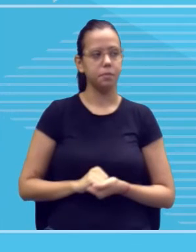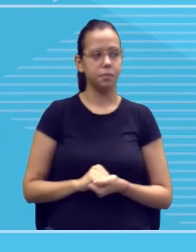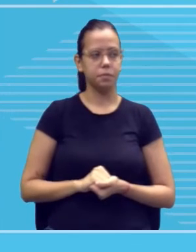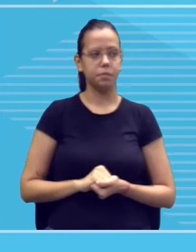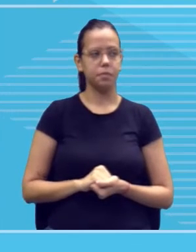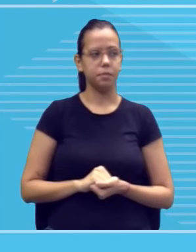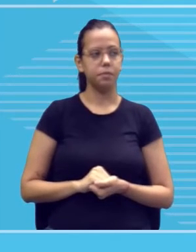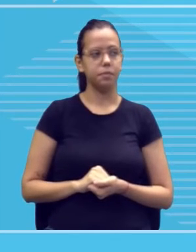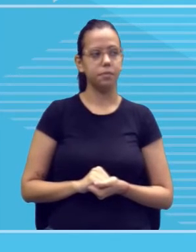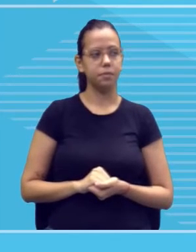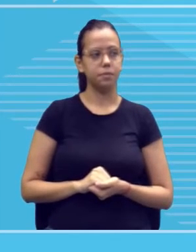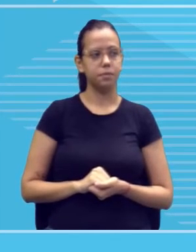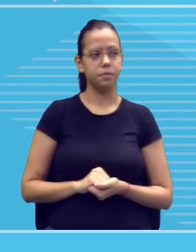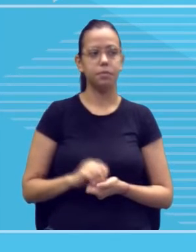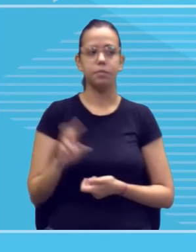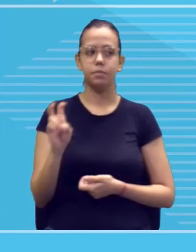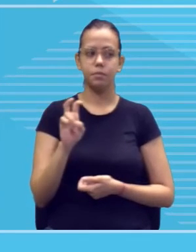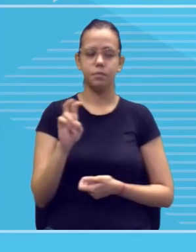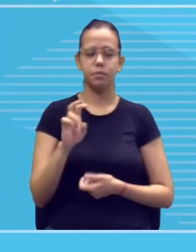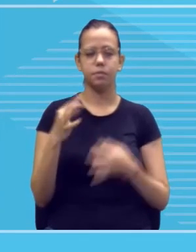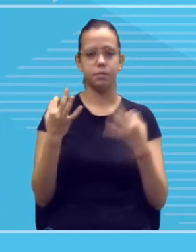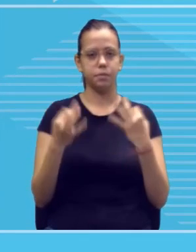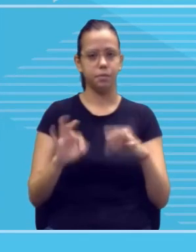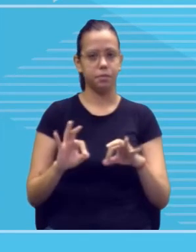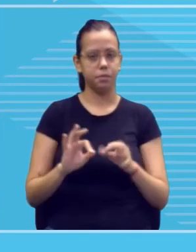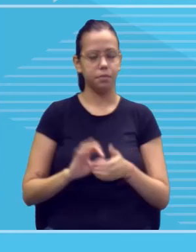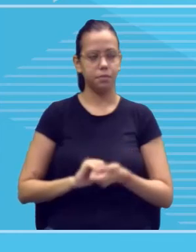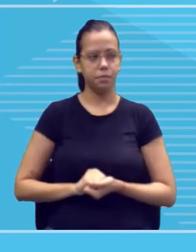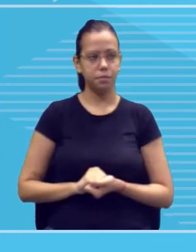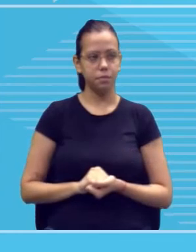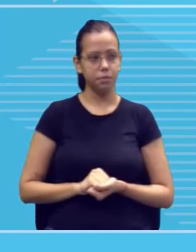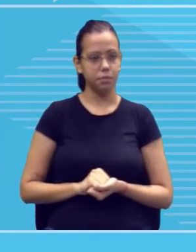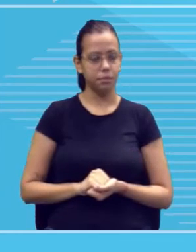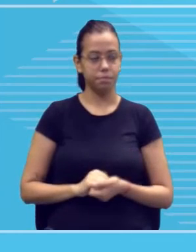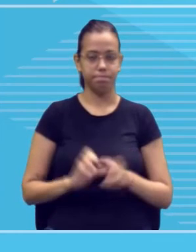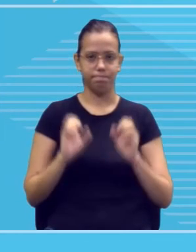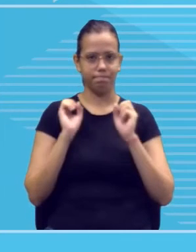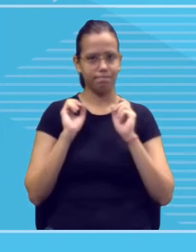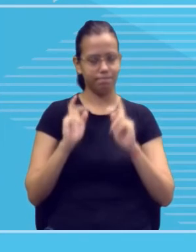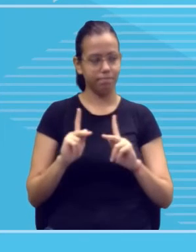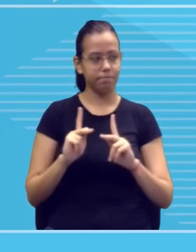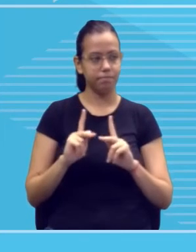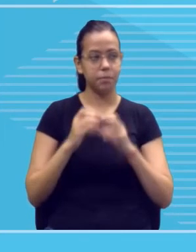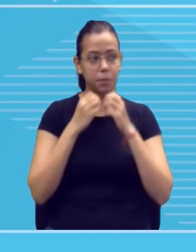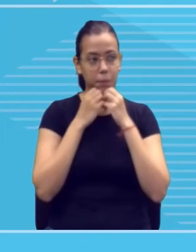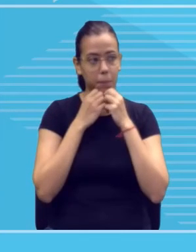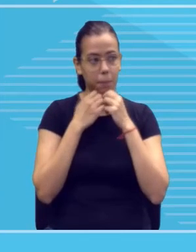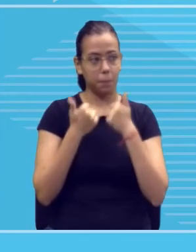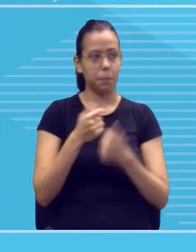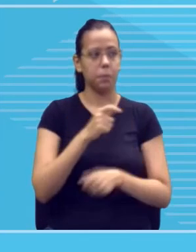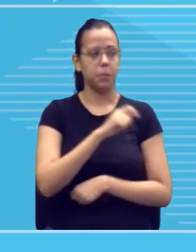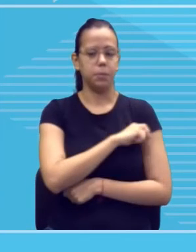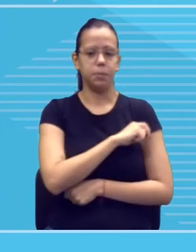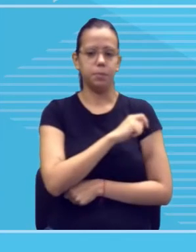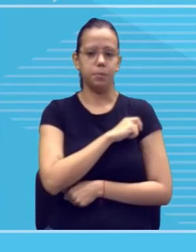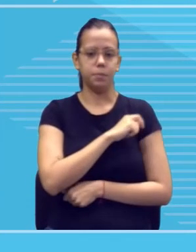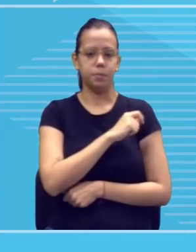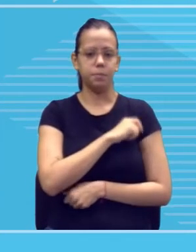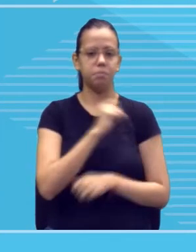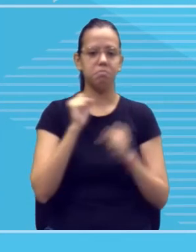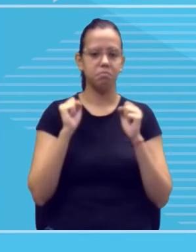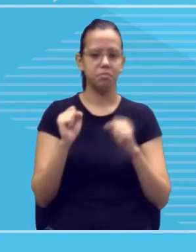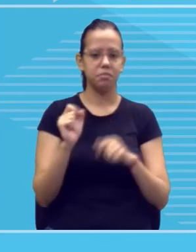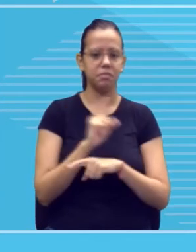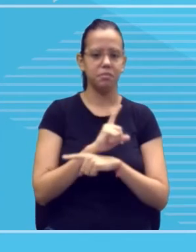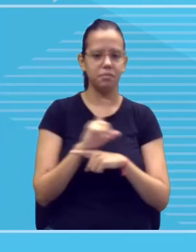número 5 está corretíssima OK tudo bem meu querido Rian Gabriel pode ir lá